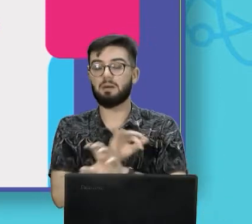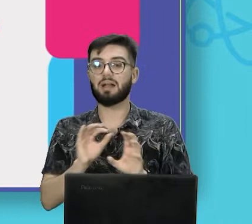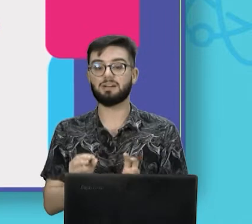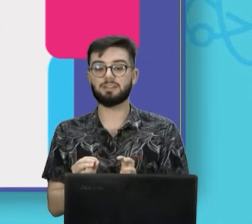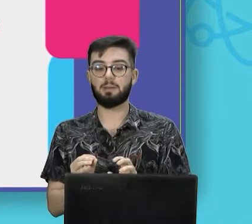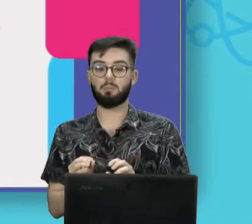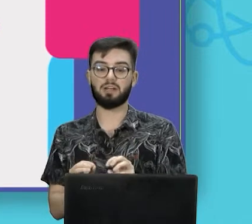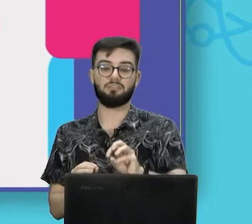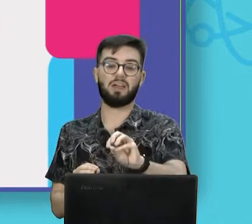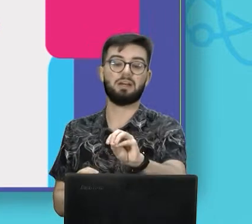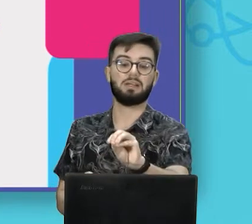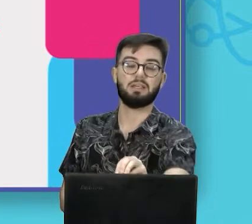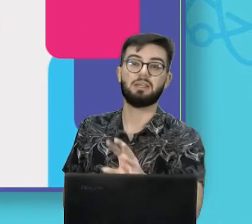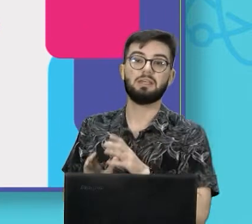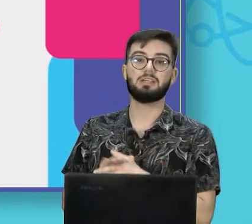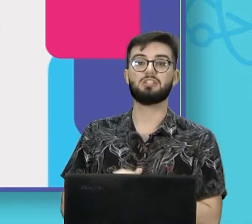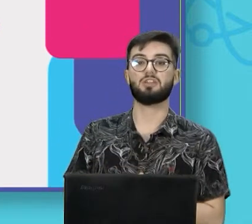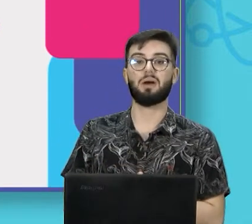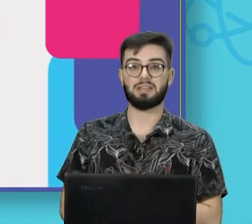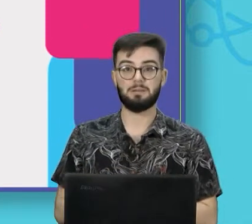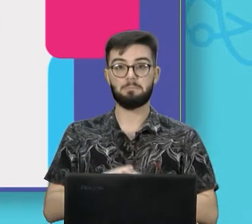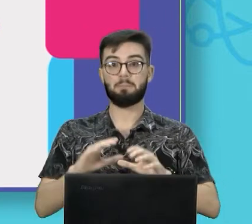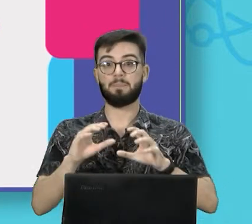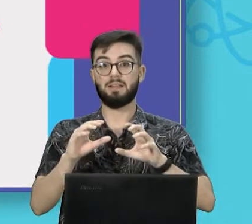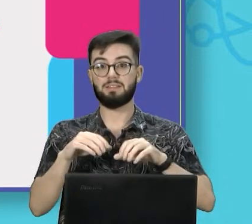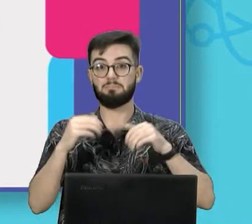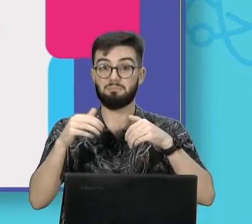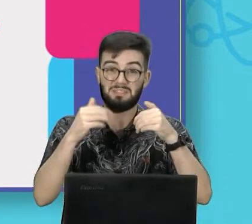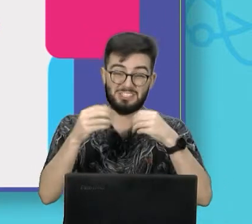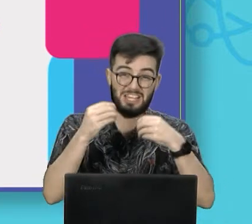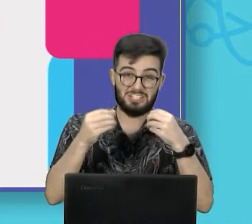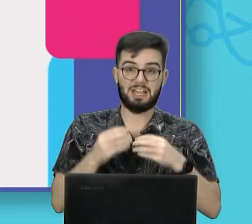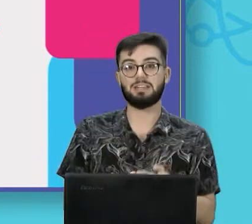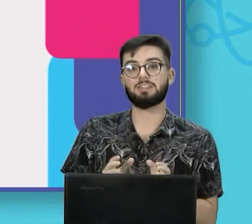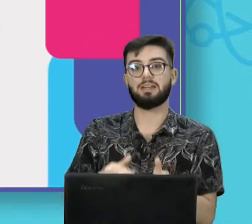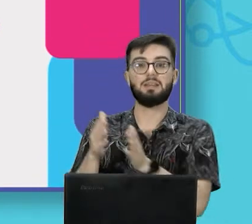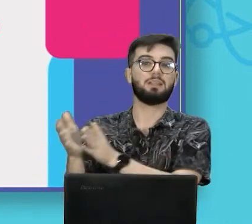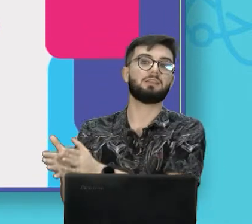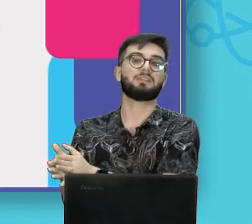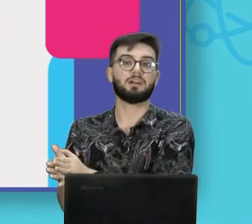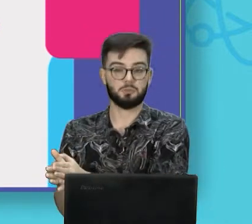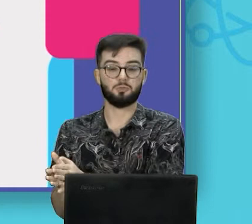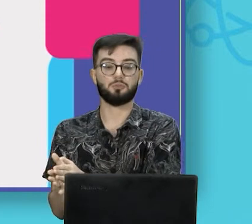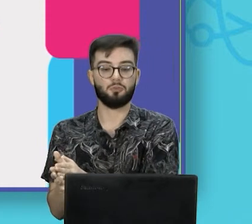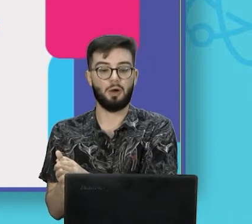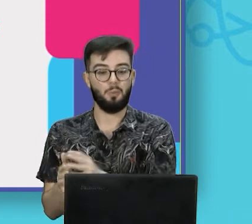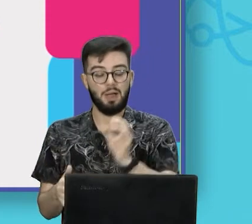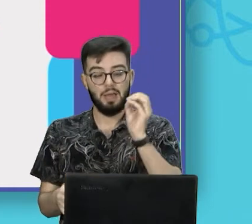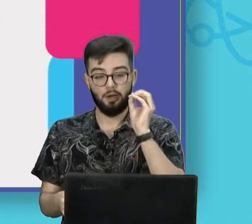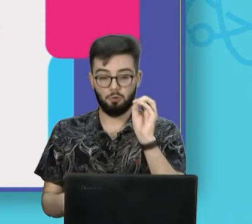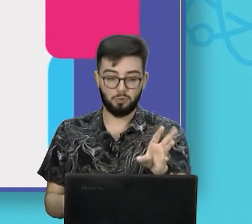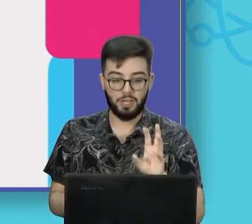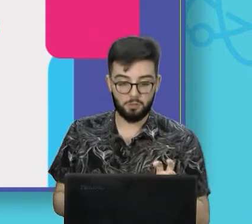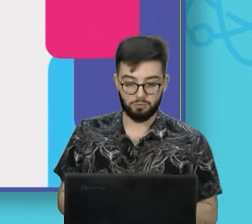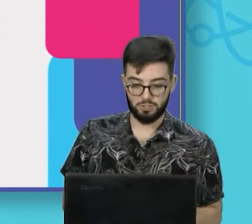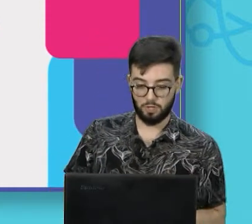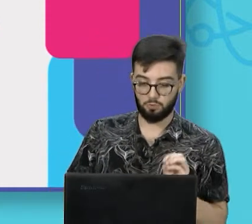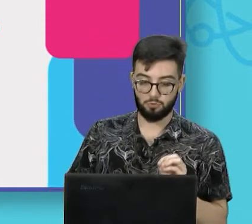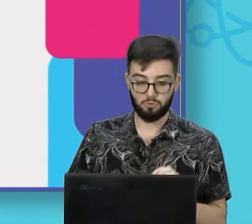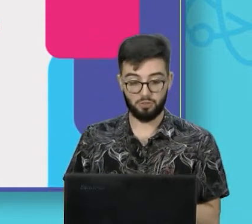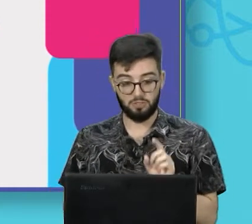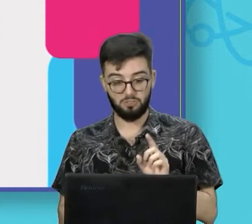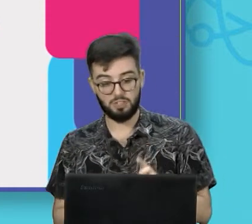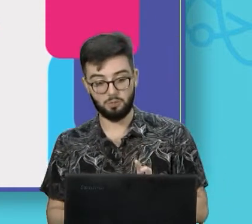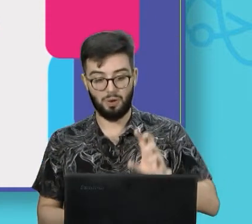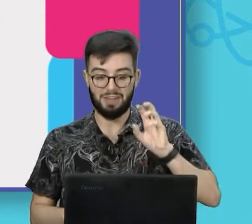características marcantes da República Velha e que estão aqui gestados né nessa carta constitucional eu coloquei